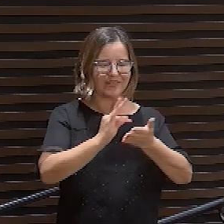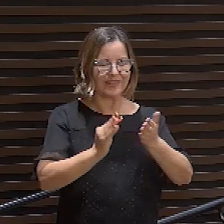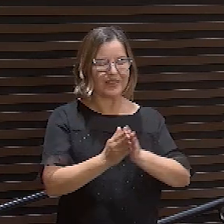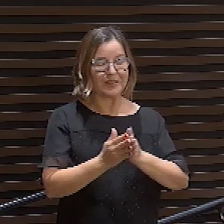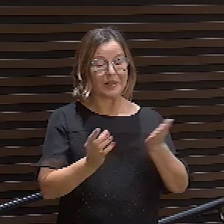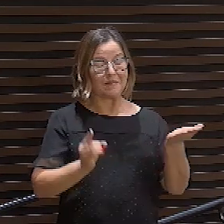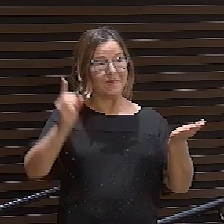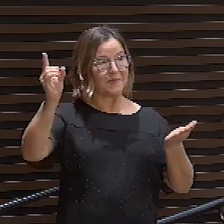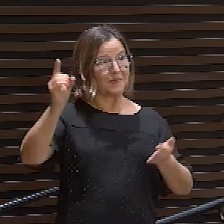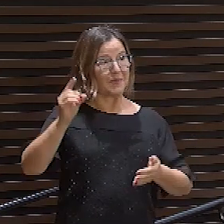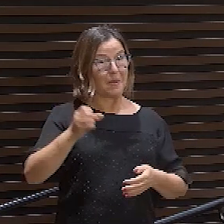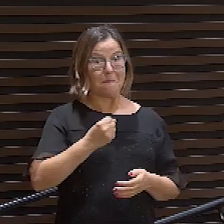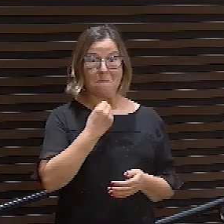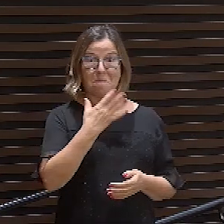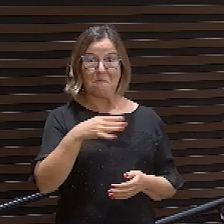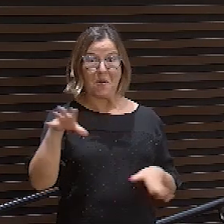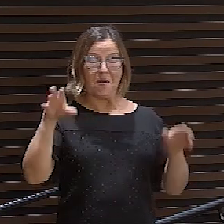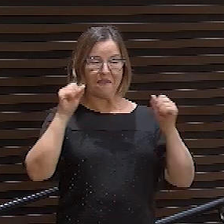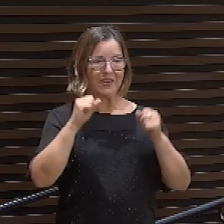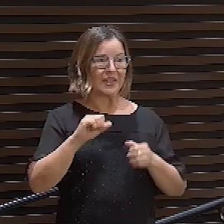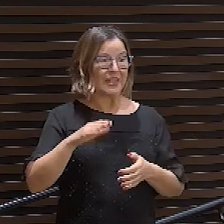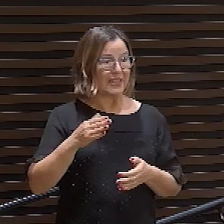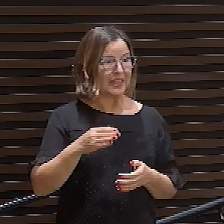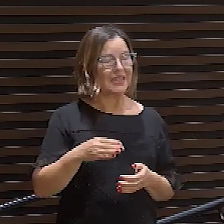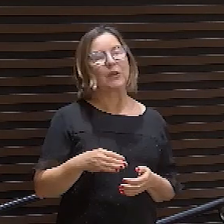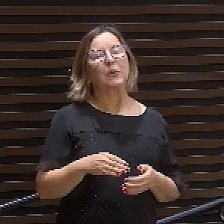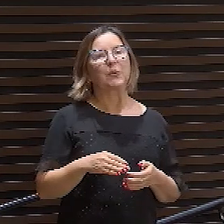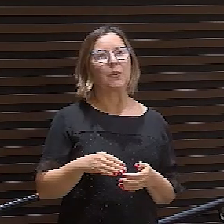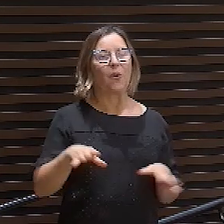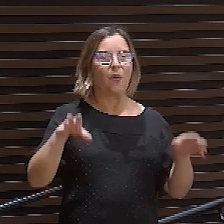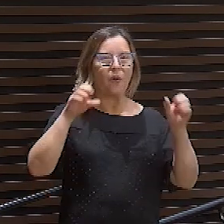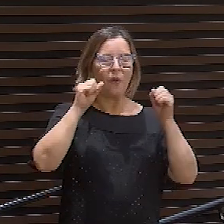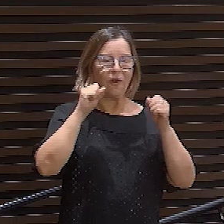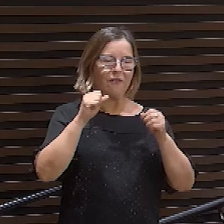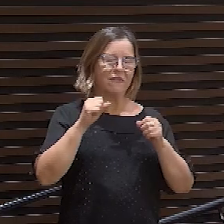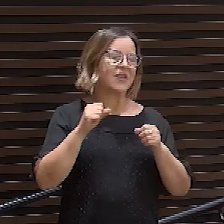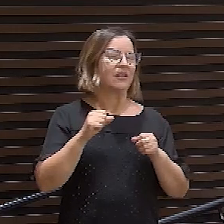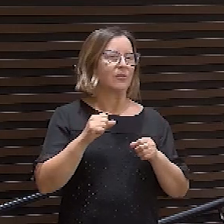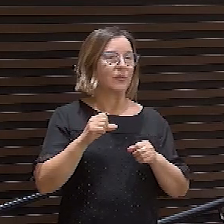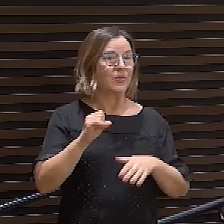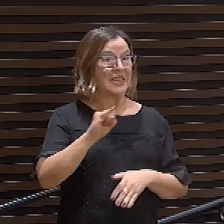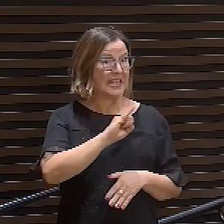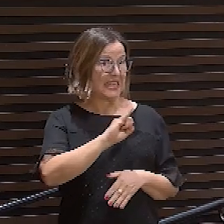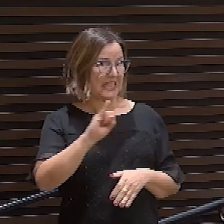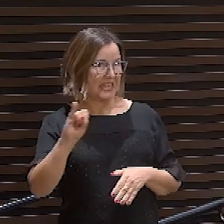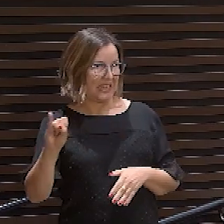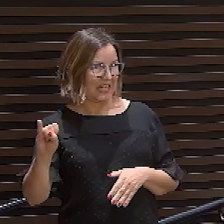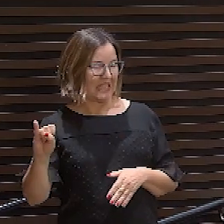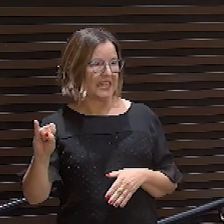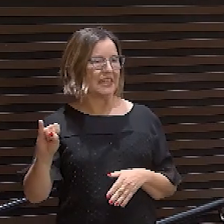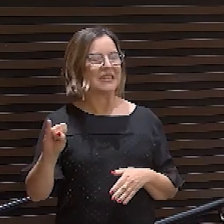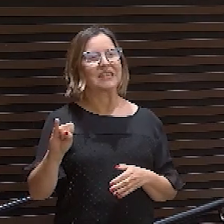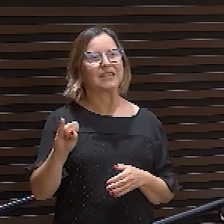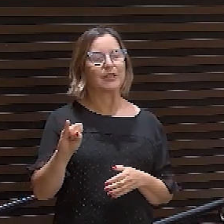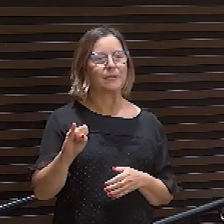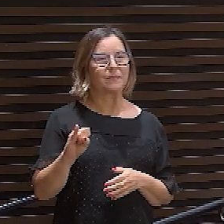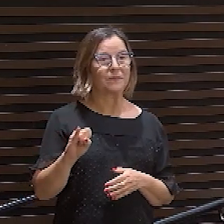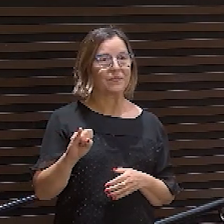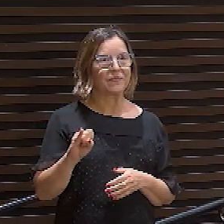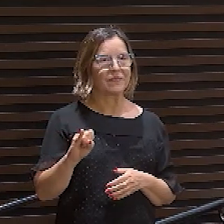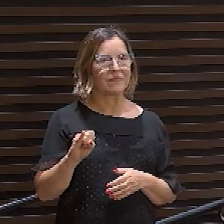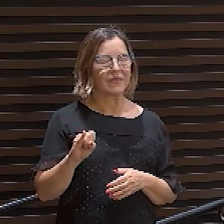E eu estava passando pelo profeta Isaías, e ele me contando que o Senhor